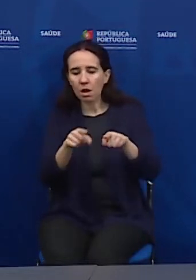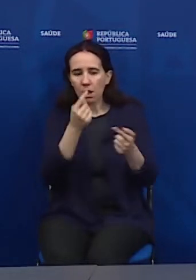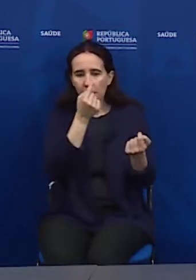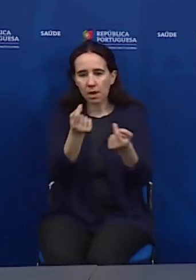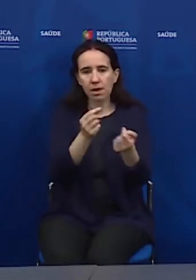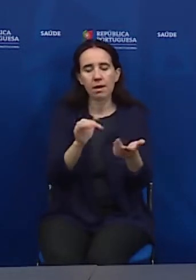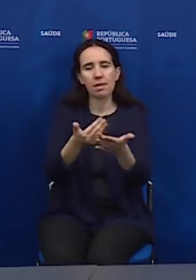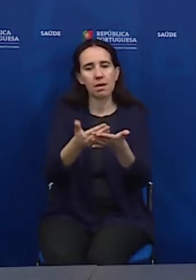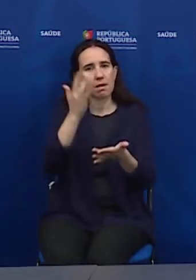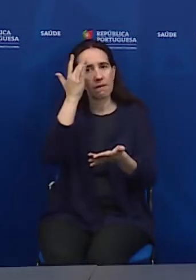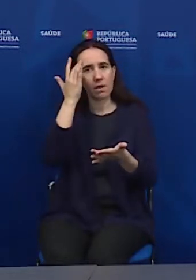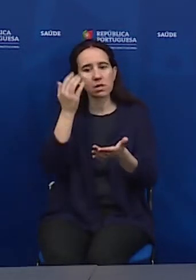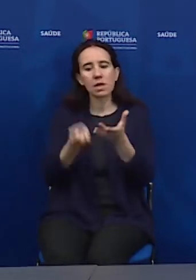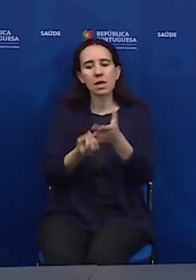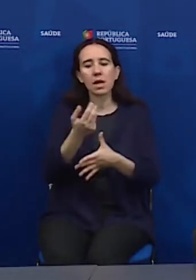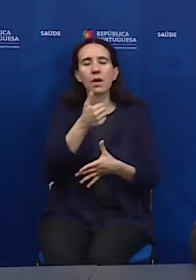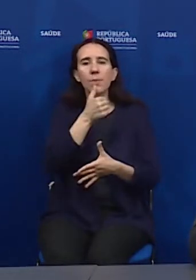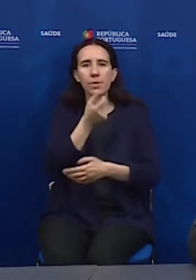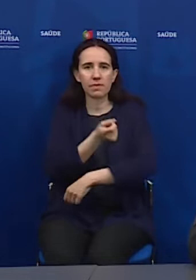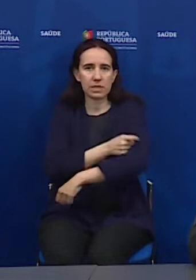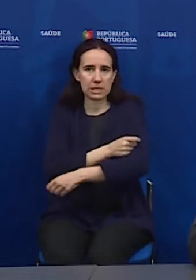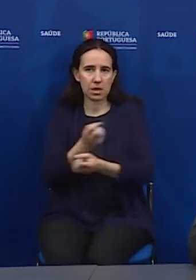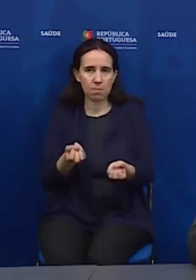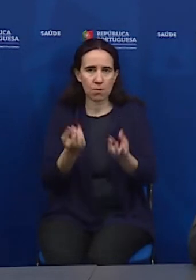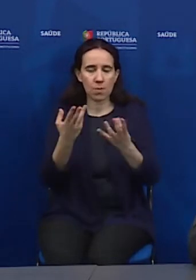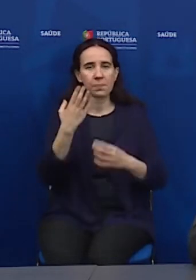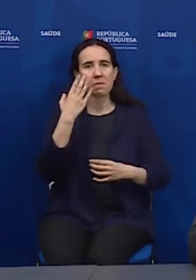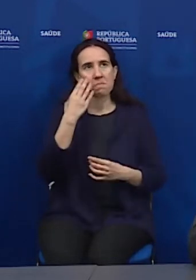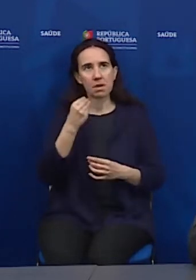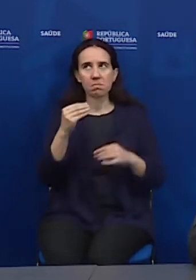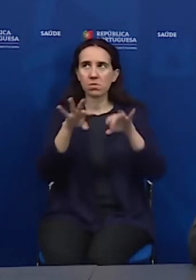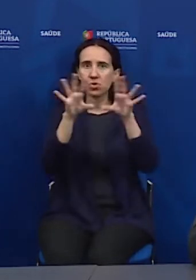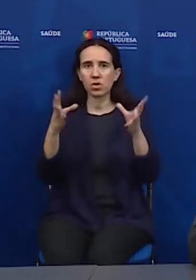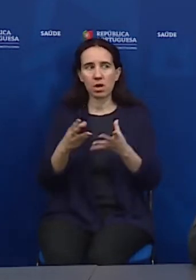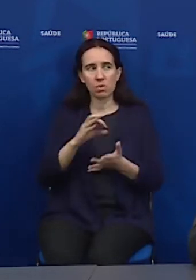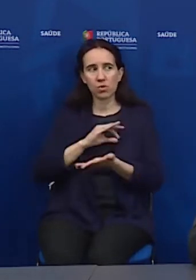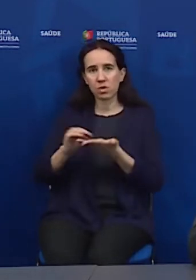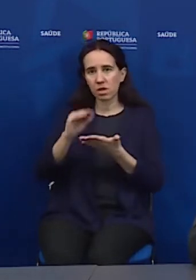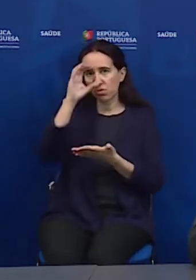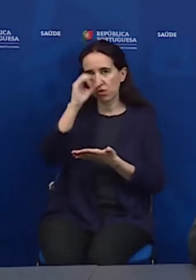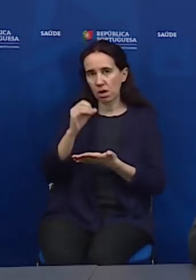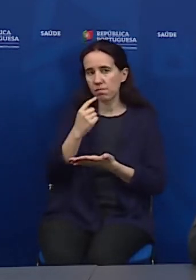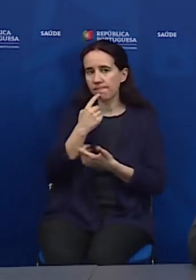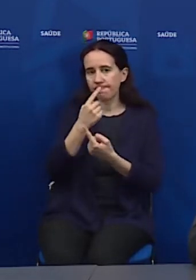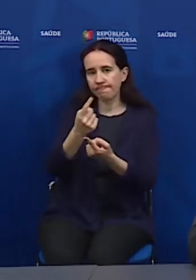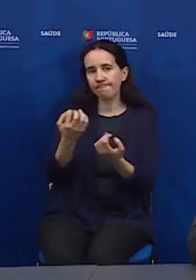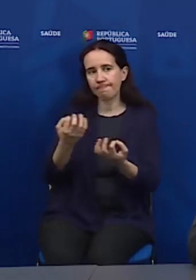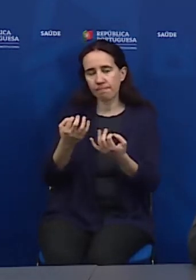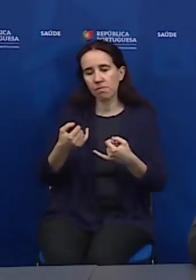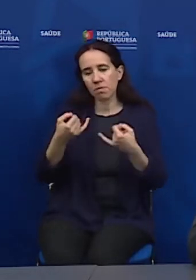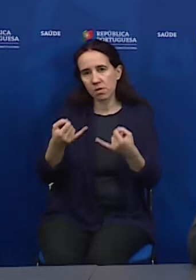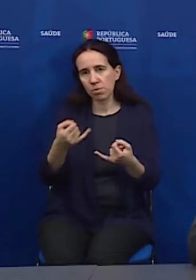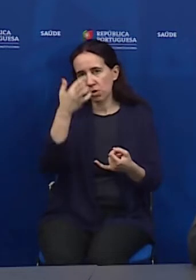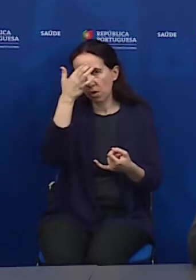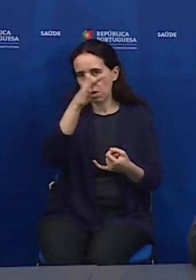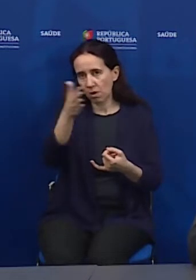possa facilitar a criação de uma vacina. Penso que, de um modo geral, Sr. Secretário de Estado, é isto naturalmente que depois me